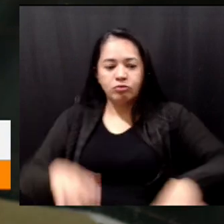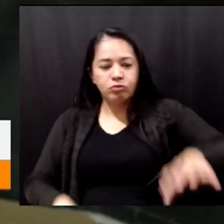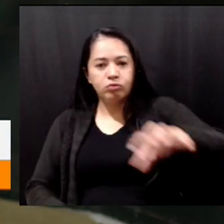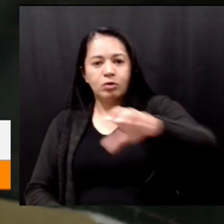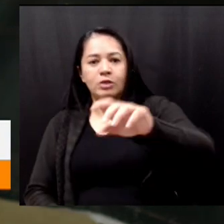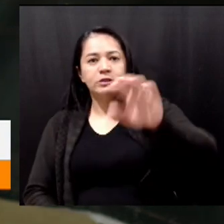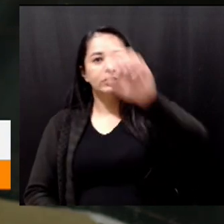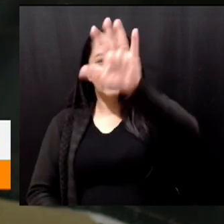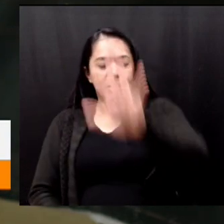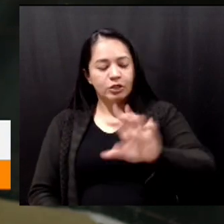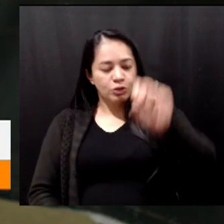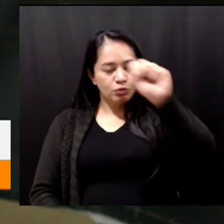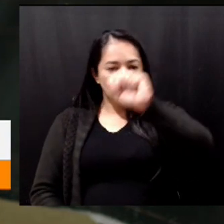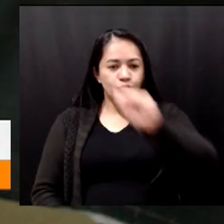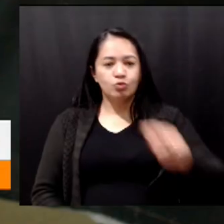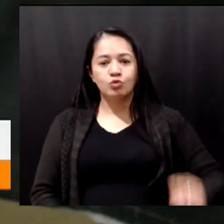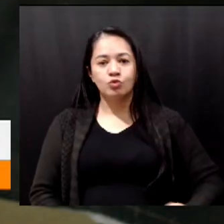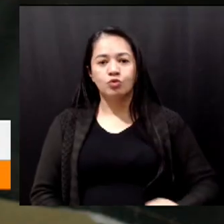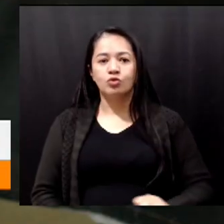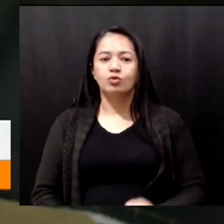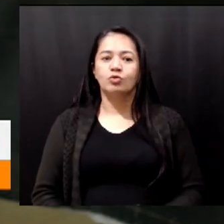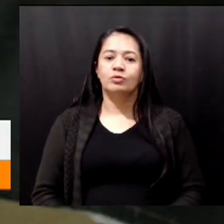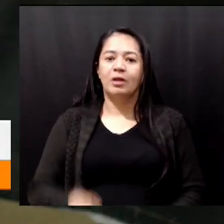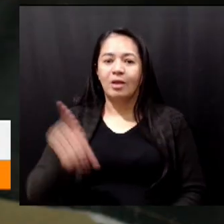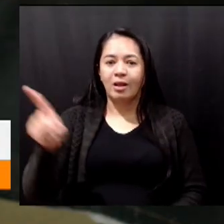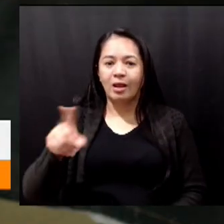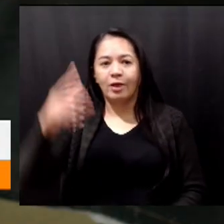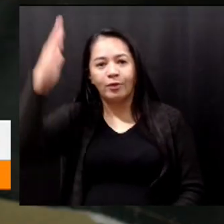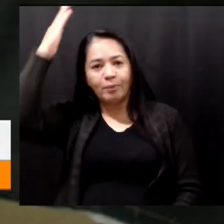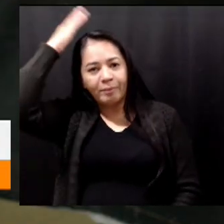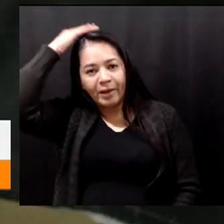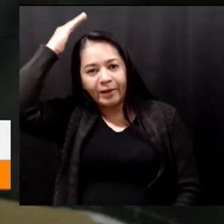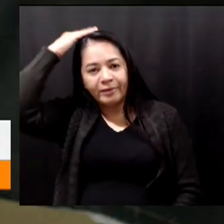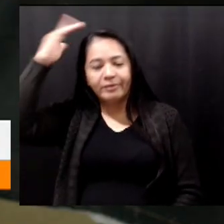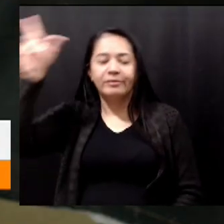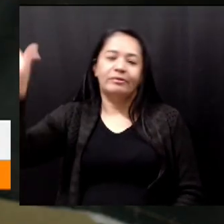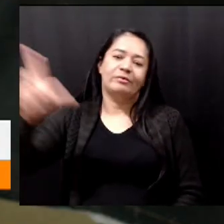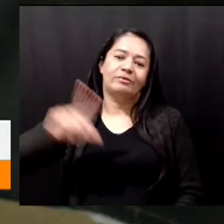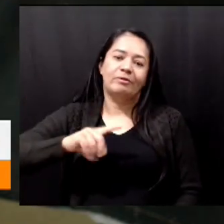em Cascavel, né? E temos lá bastante também